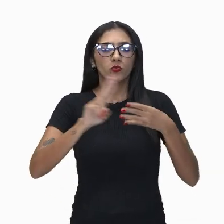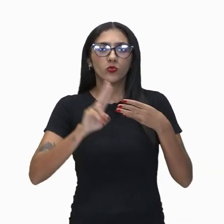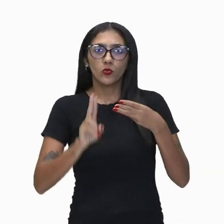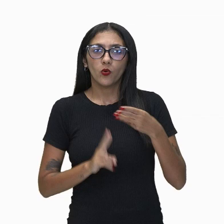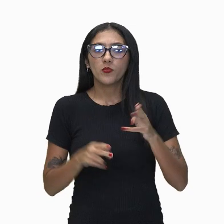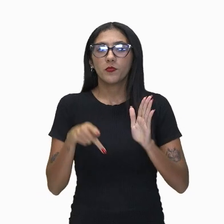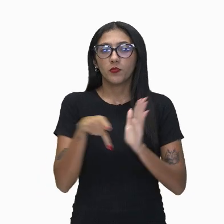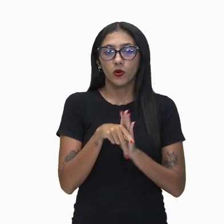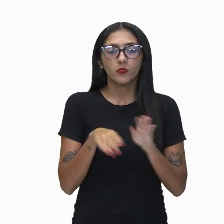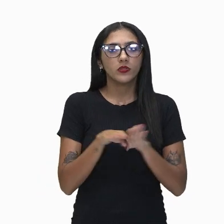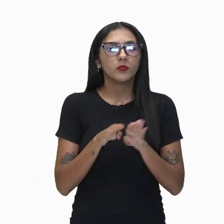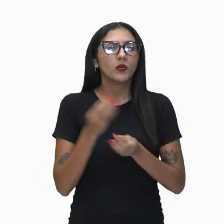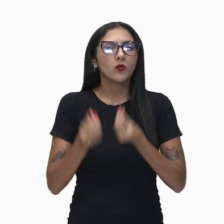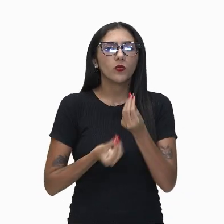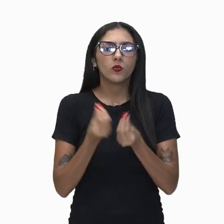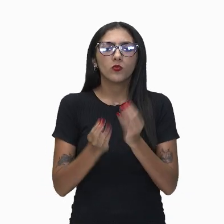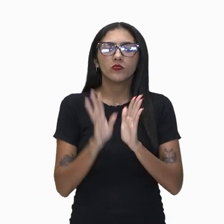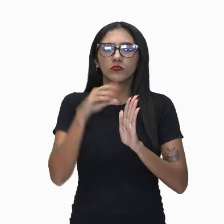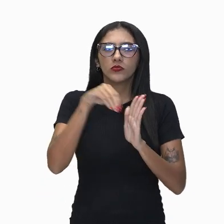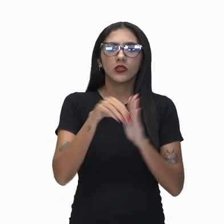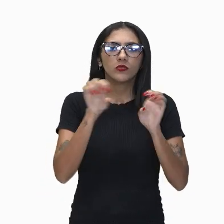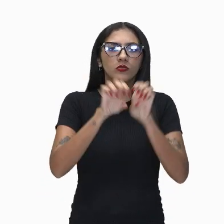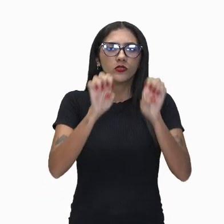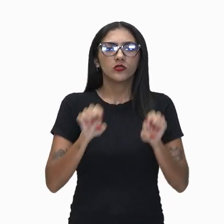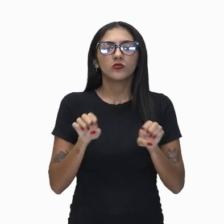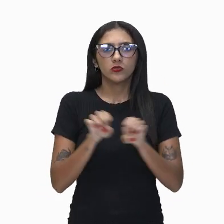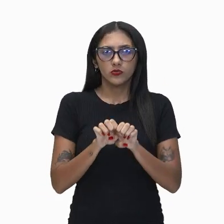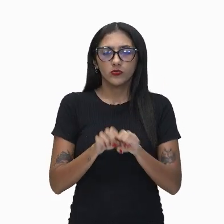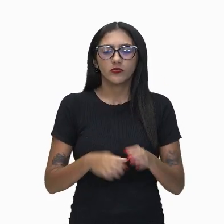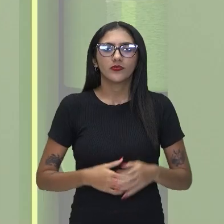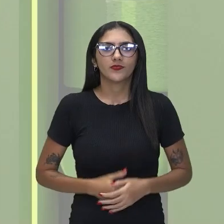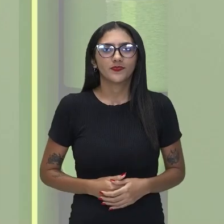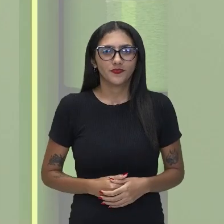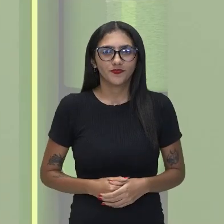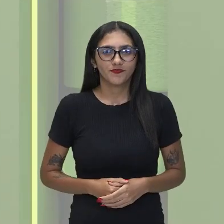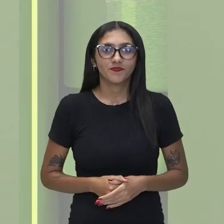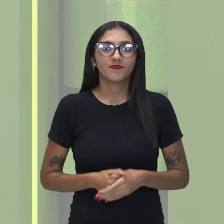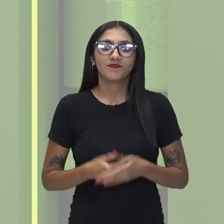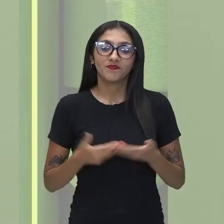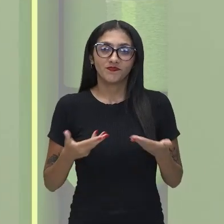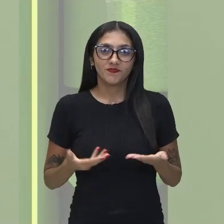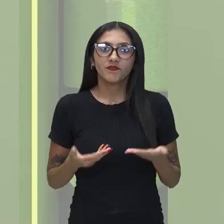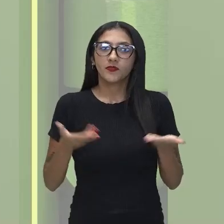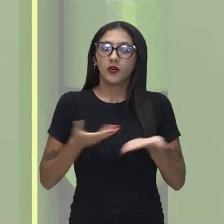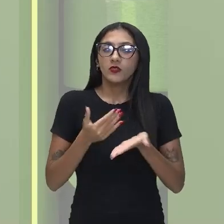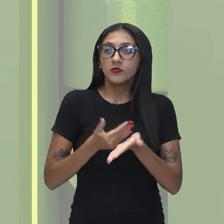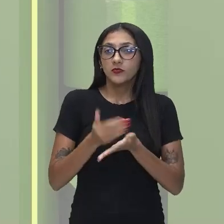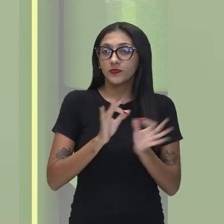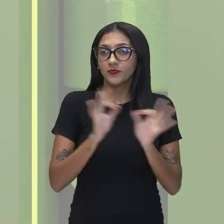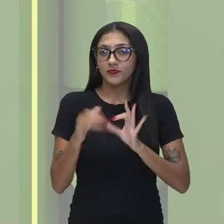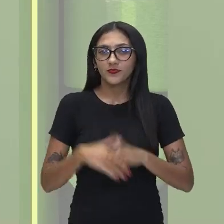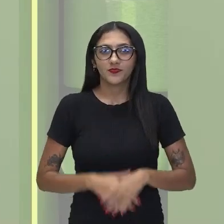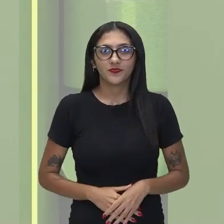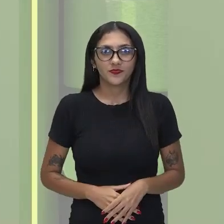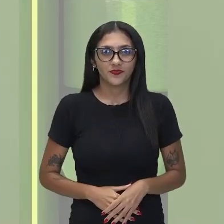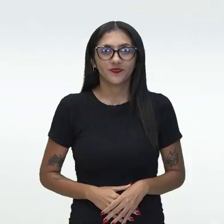e enóis e aplicação das funções orgânicas no cotidiano. Então, agora vamos para a nossa aula.